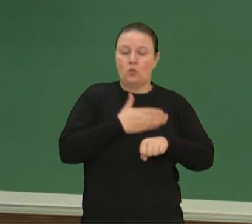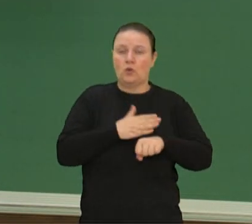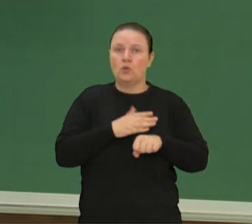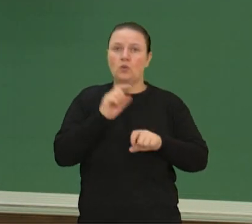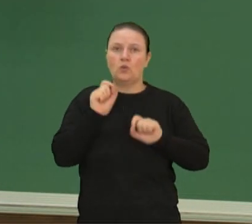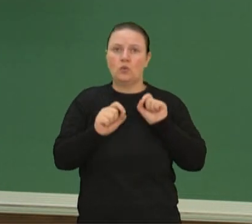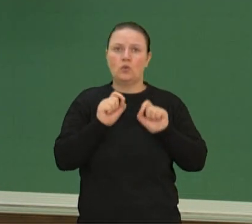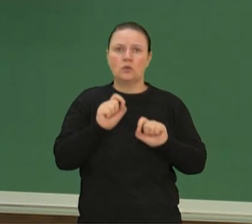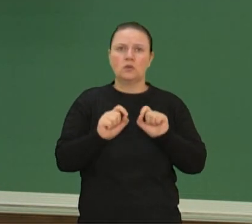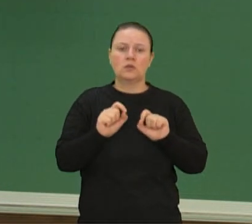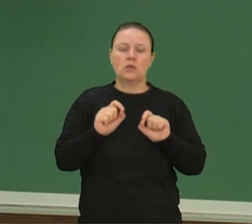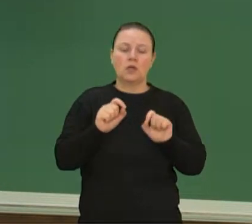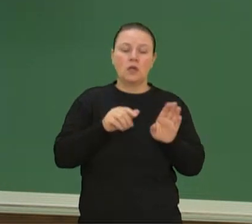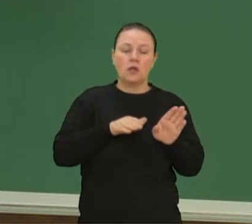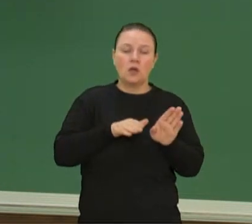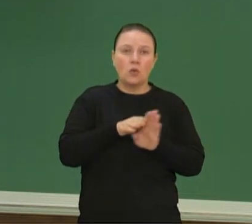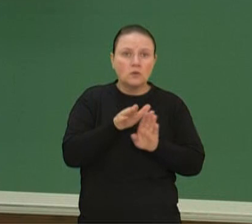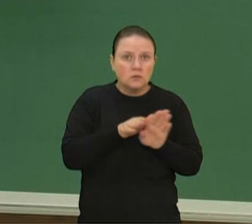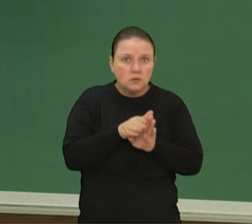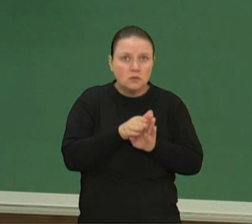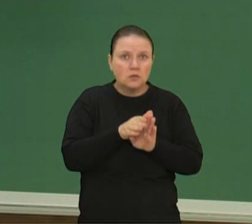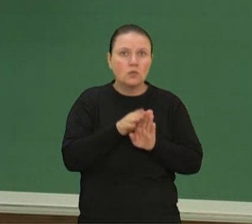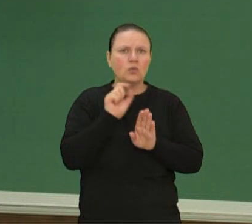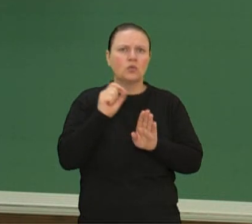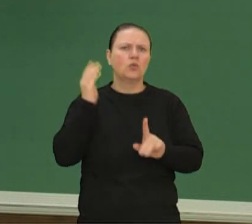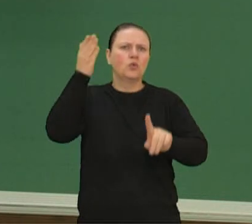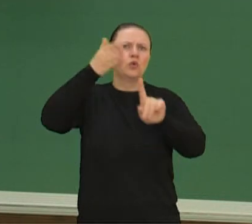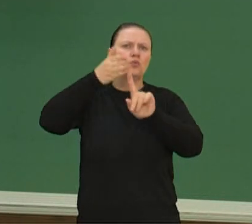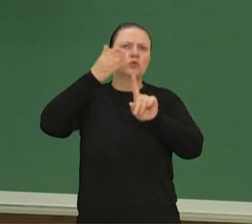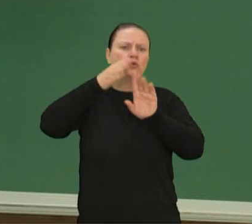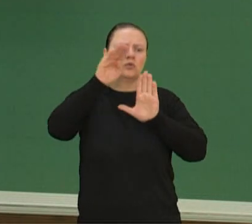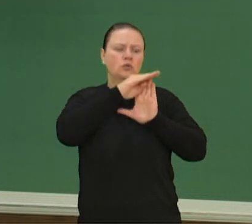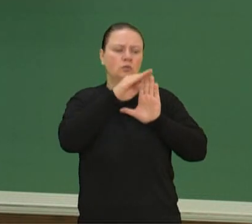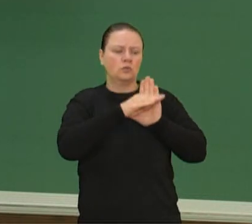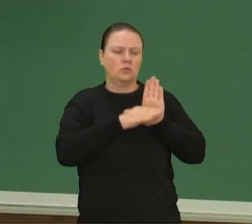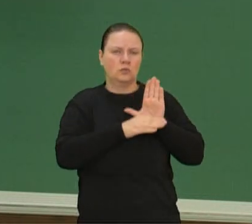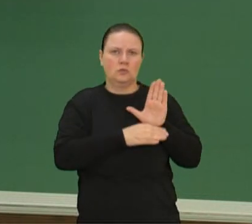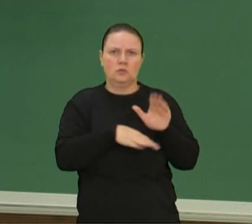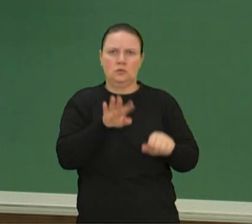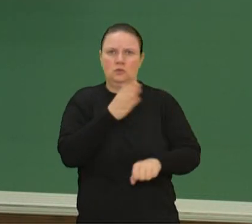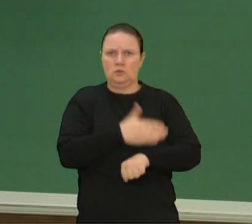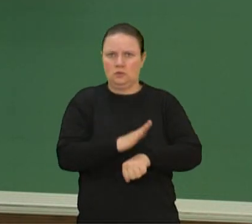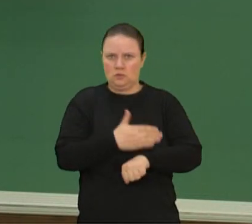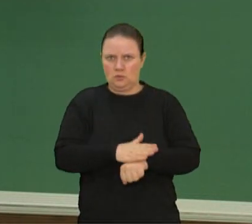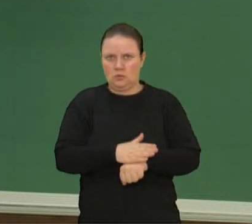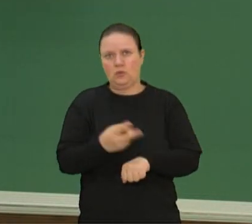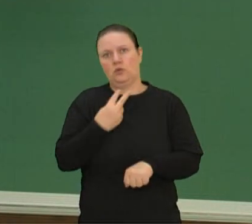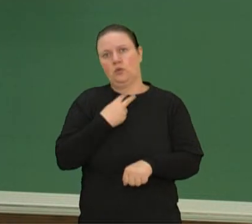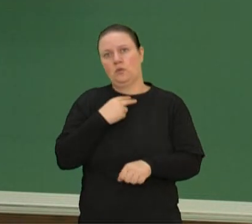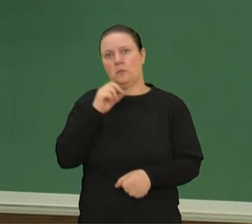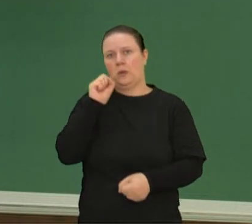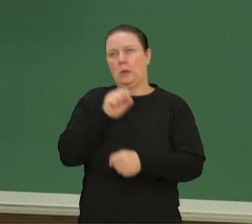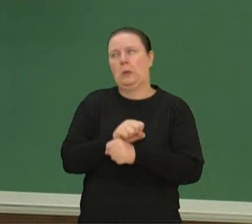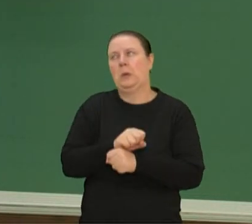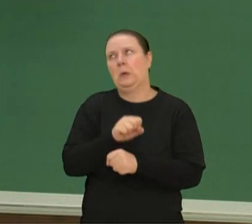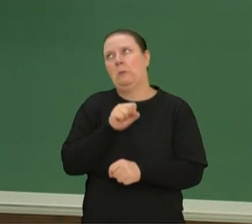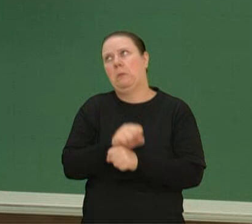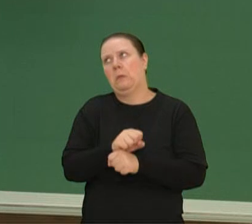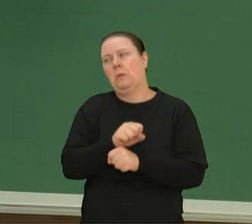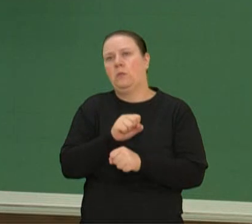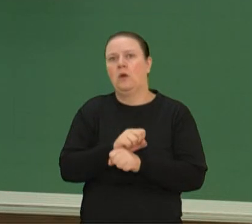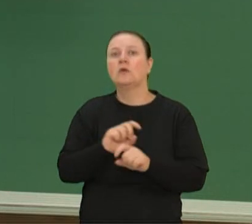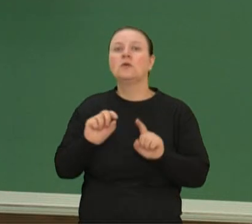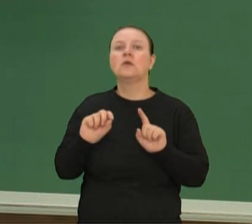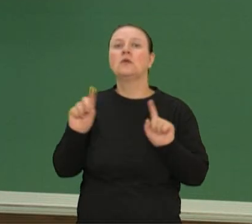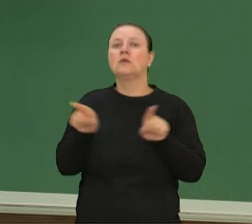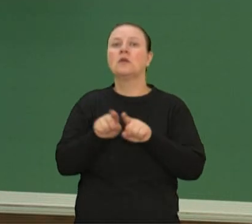treinamento são determinados em grande parte pelos objetivos do programa de treinamento. Então, eu não posso descansar de menos e nem de mais. Esse